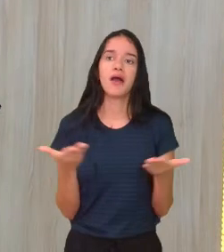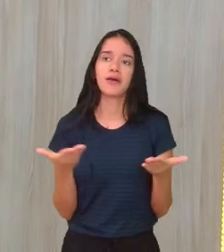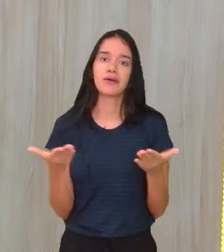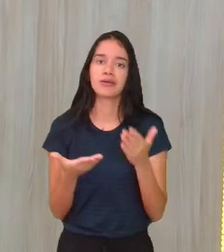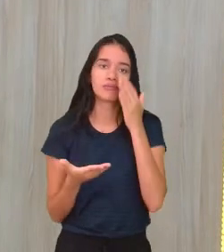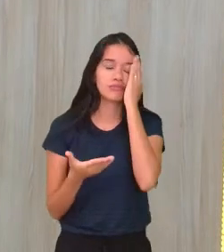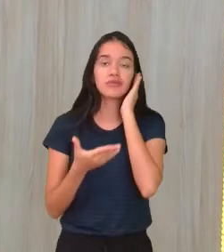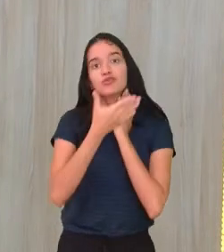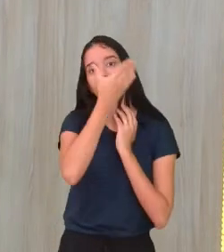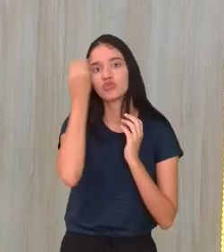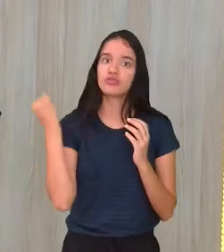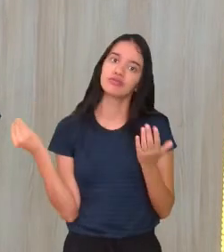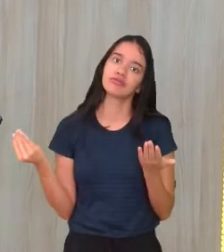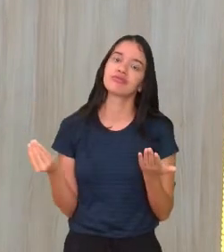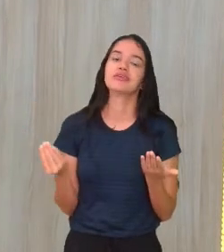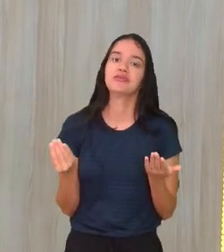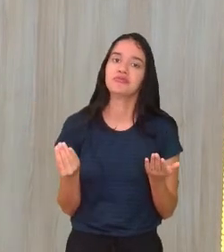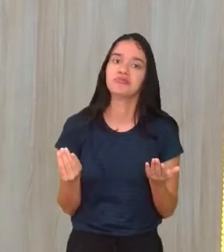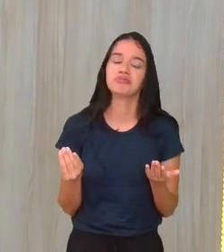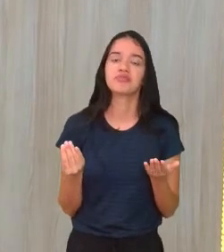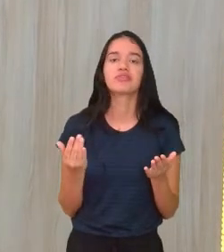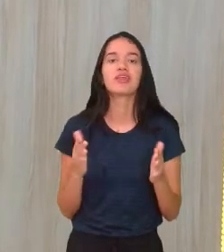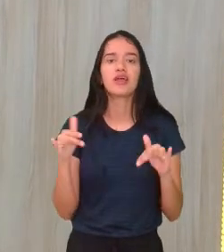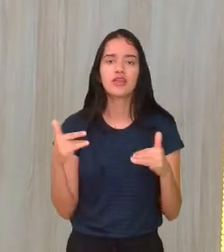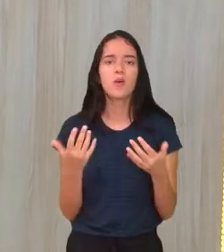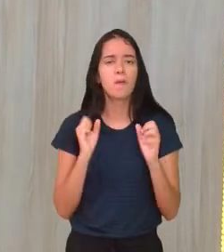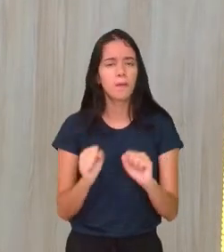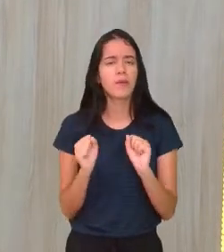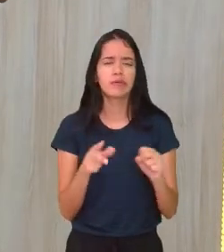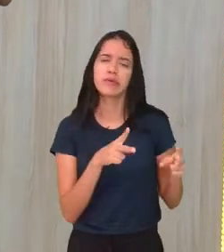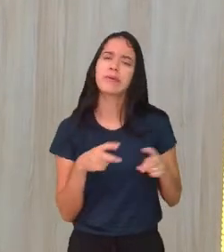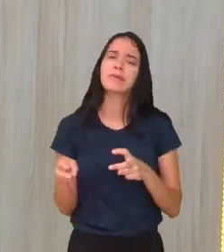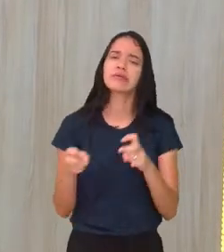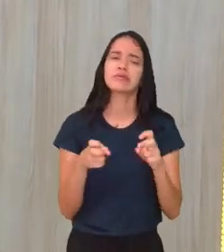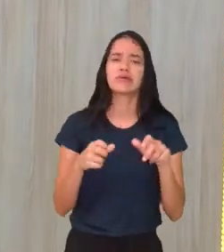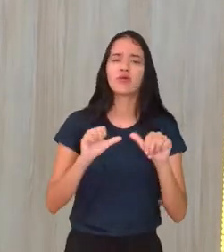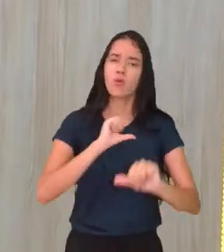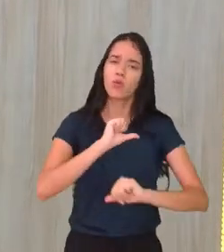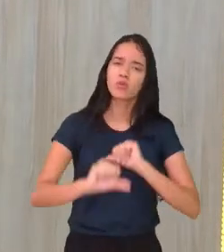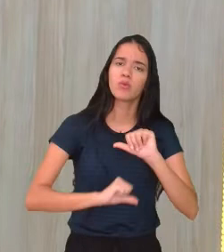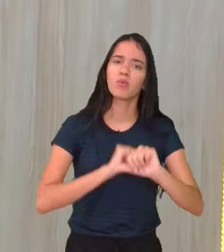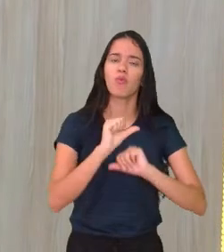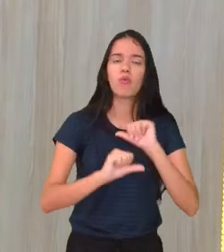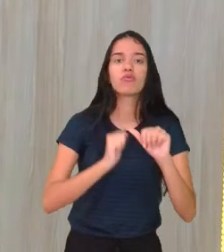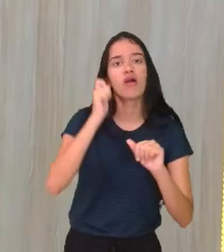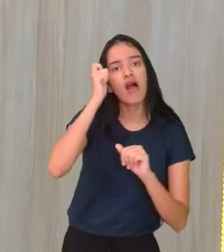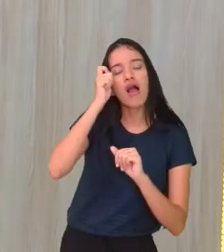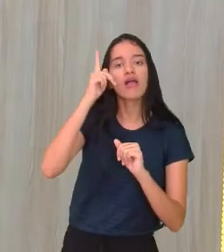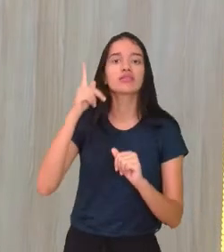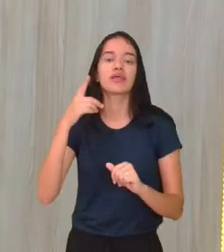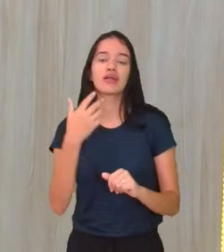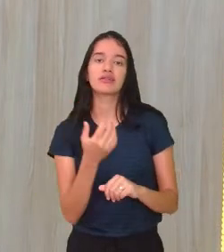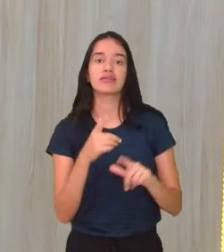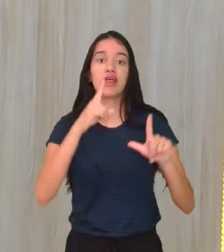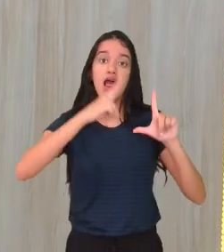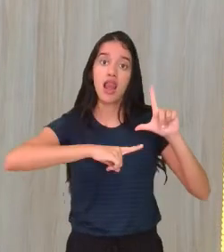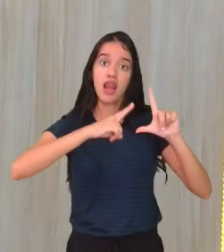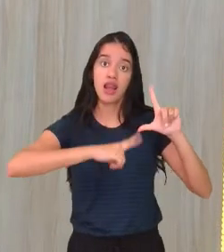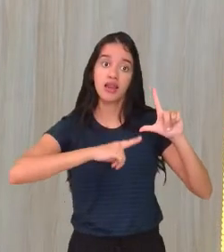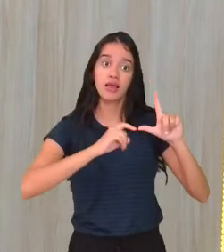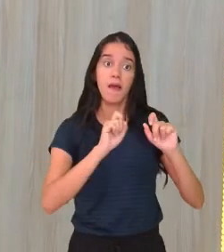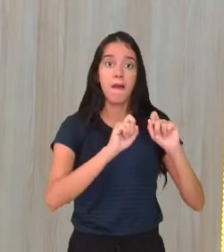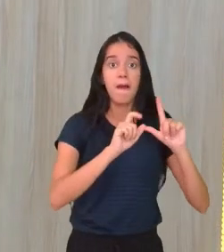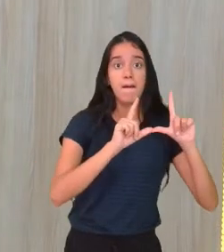Deus, não esqueça não da senha não, né? Certo? Então, pode notar que quando a gente altera aí somente a ideia da letra maiúscula e